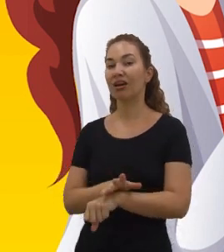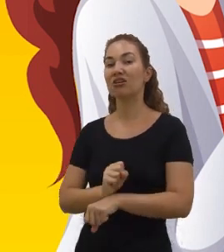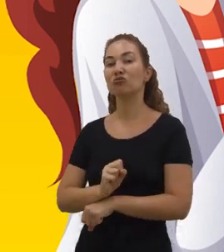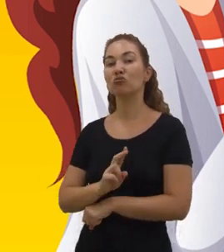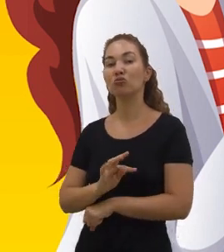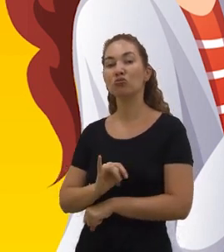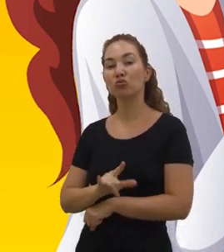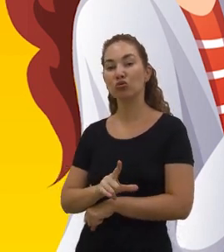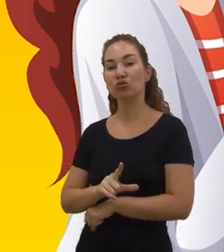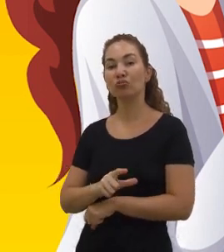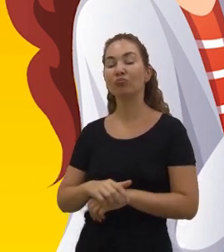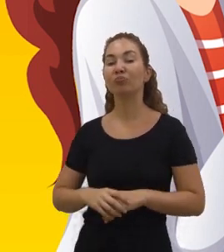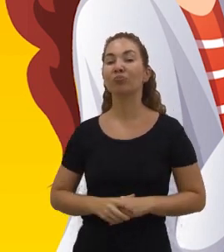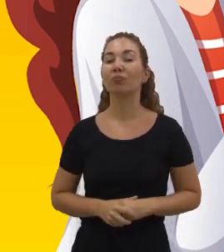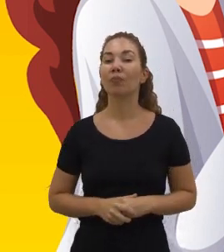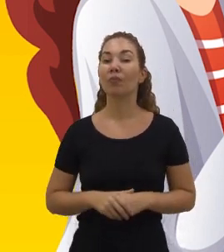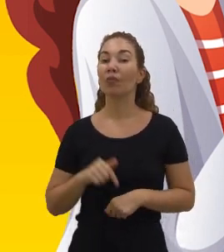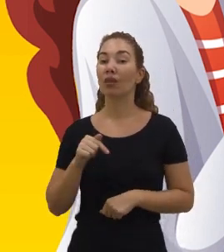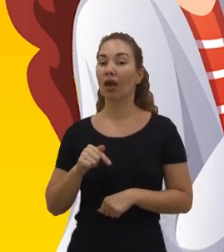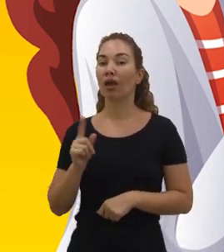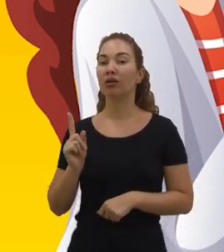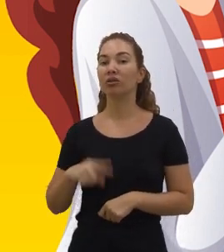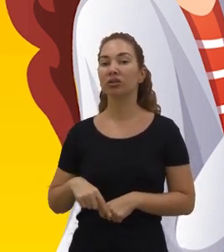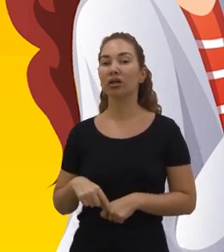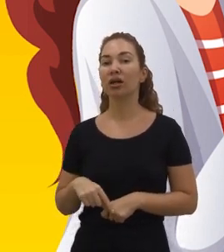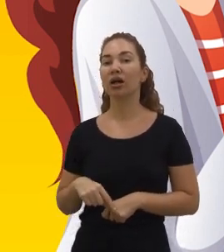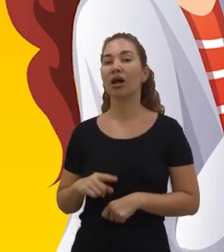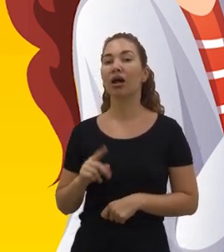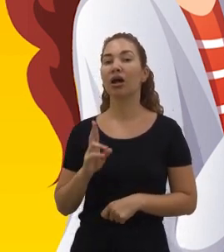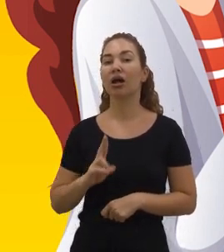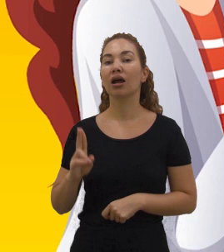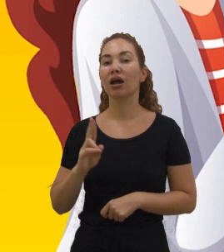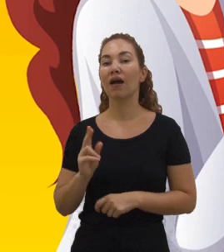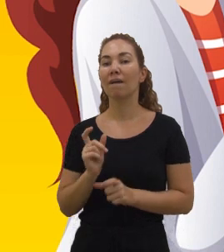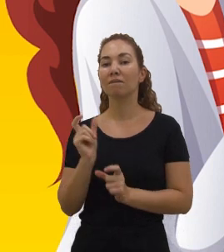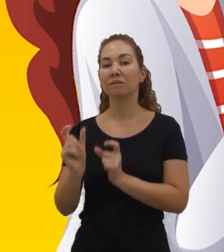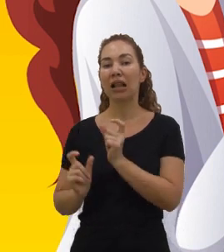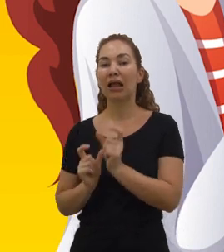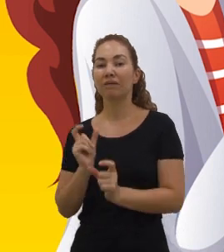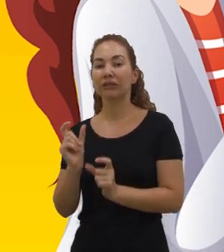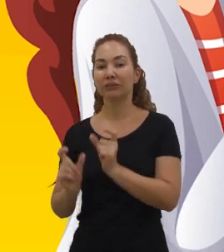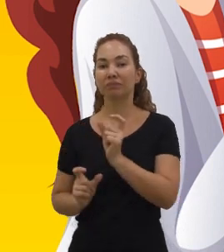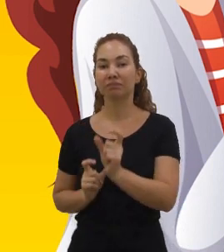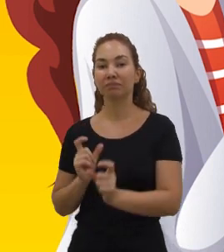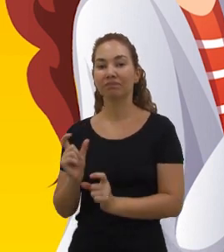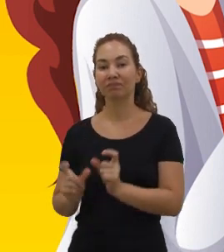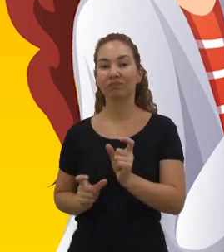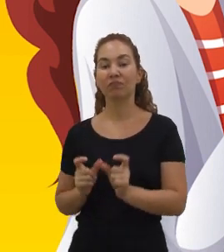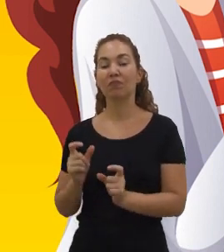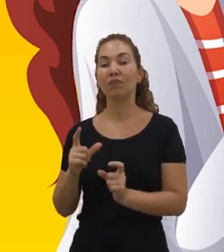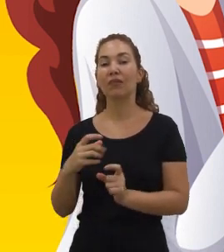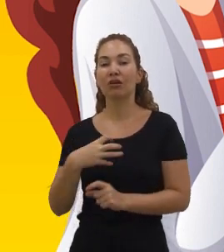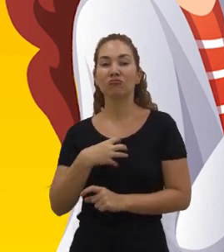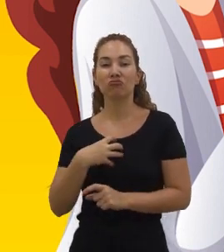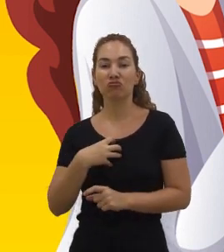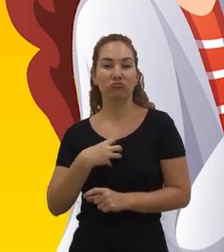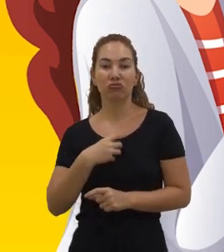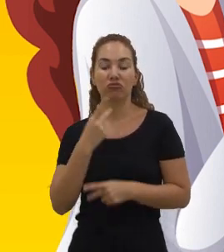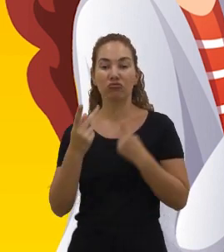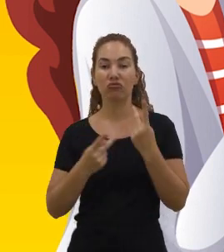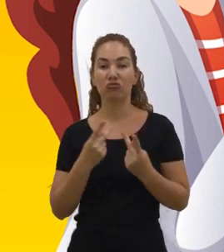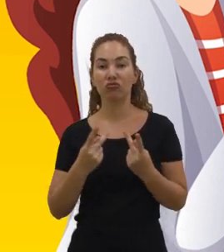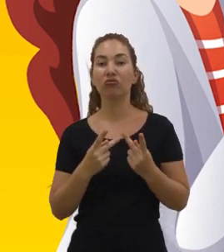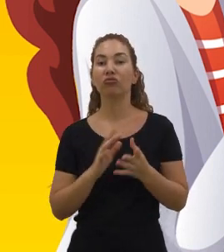né? Que o Isso. racismo sutil, ele se dá através de gírias e palavras ou de expressões do nosso vocabulário